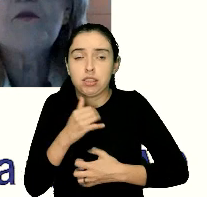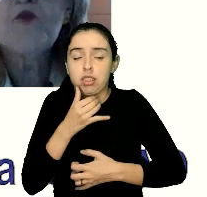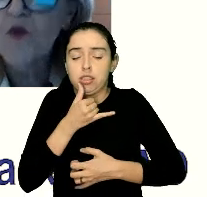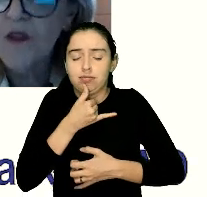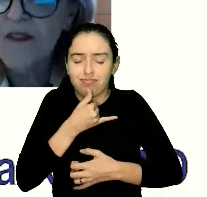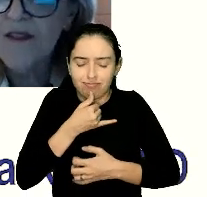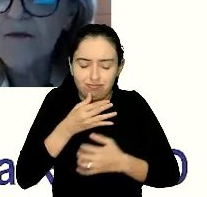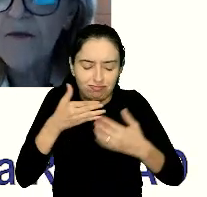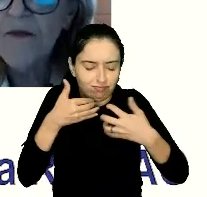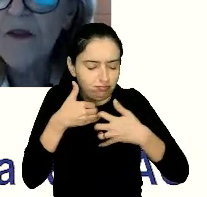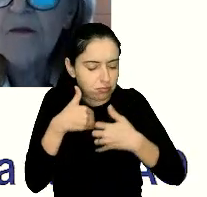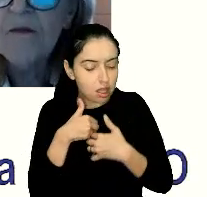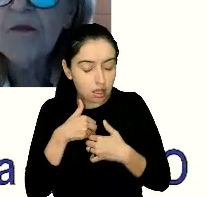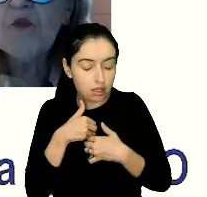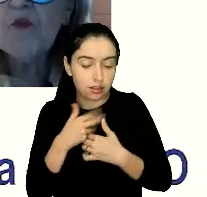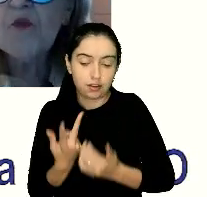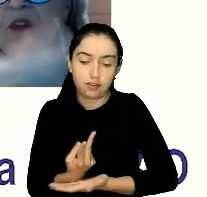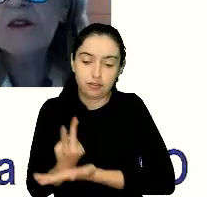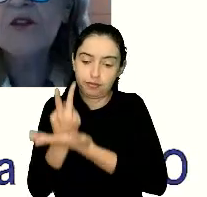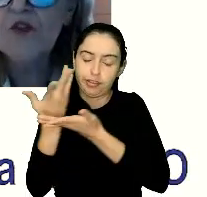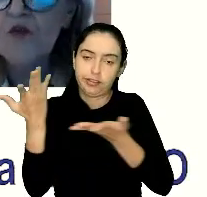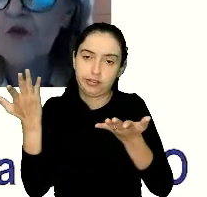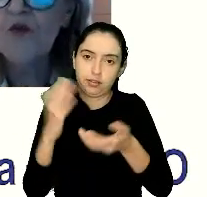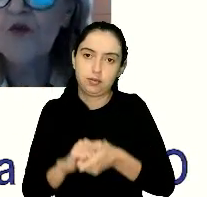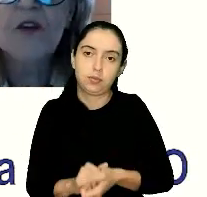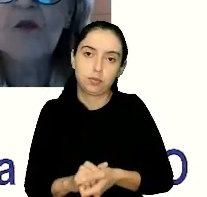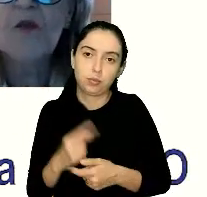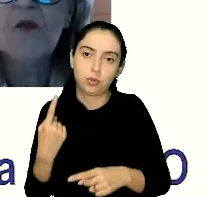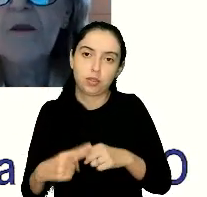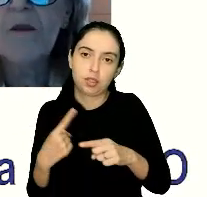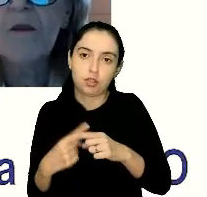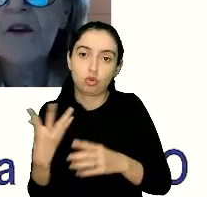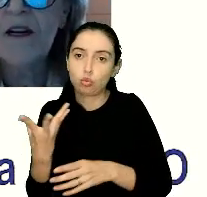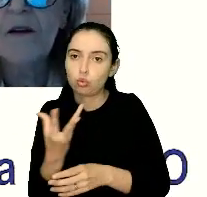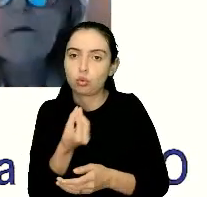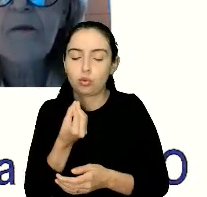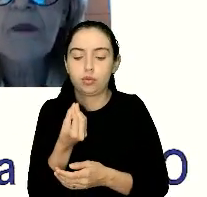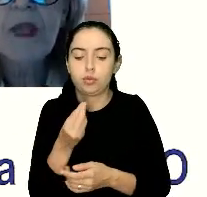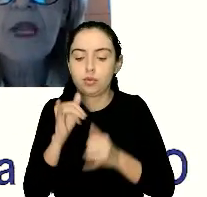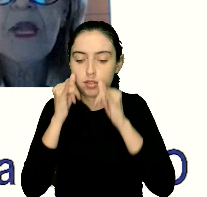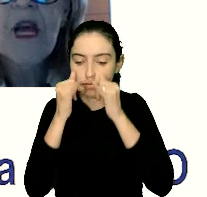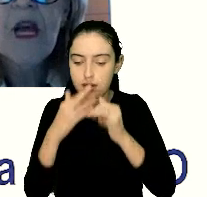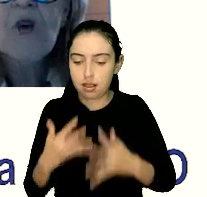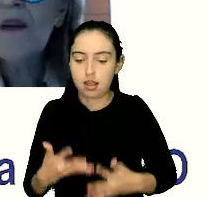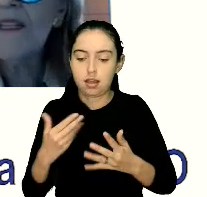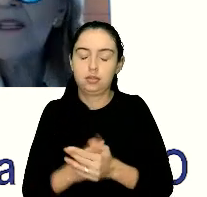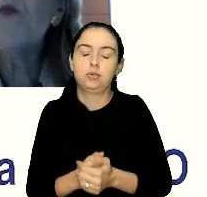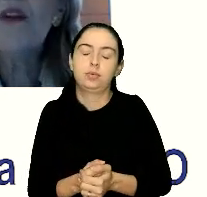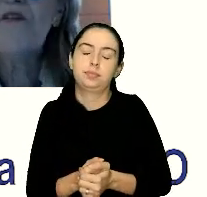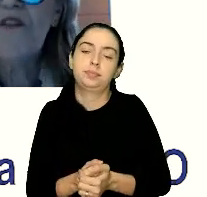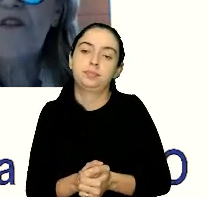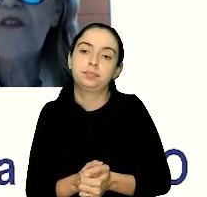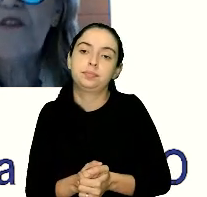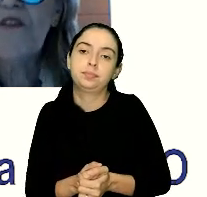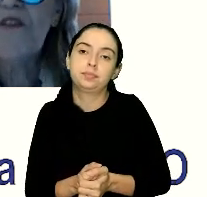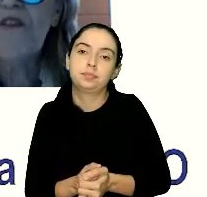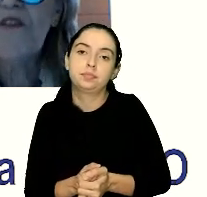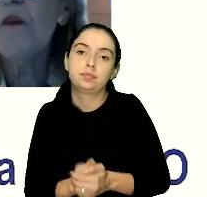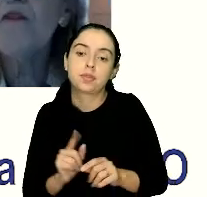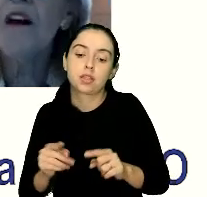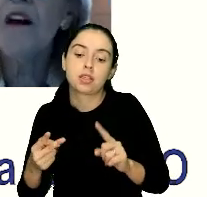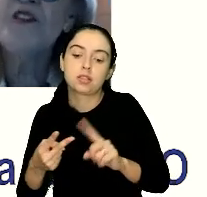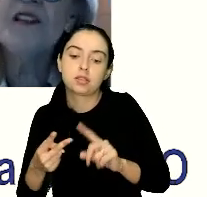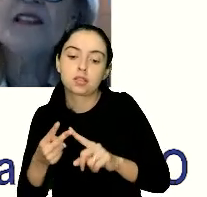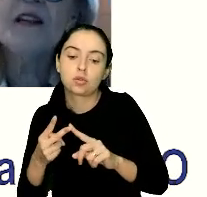reinaram absolutas, né? Por conta disso tudo que eu acabei de falar. Uma segunda